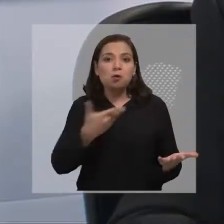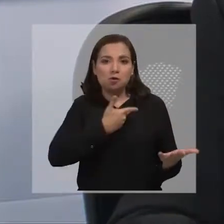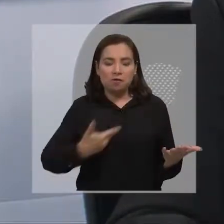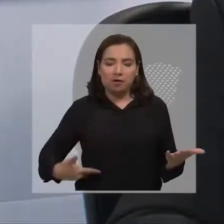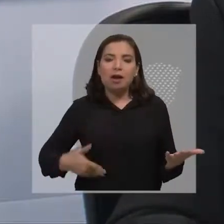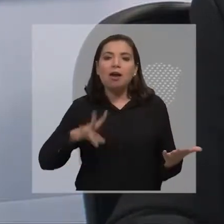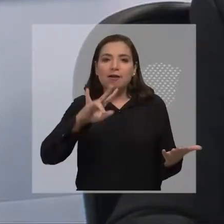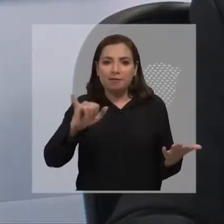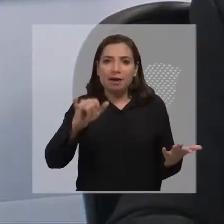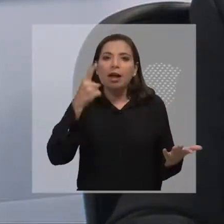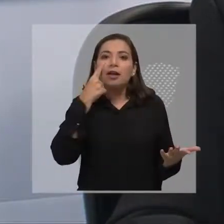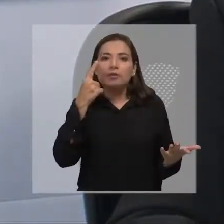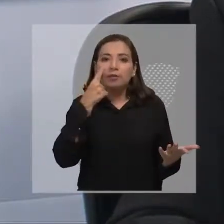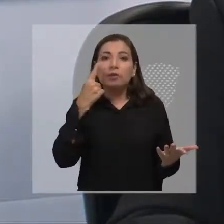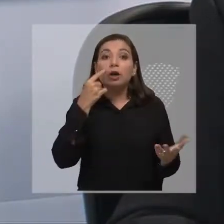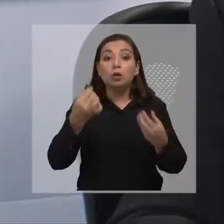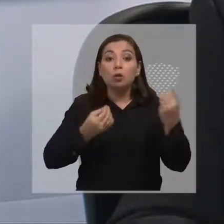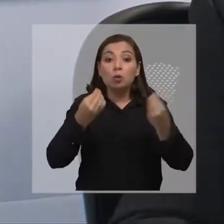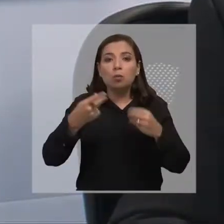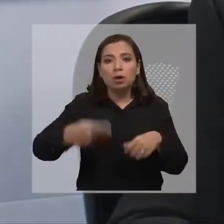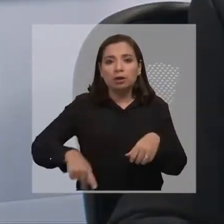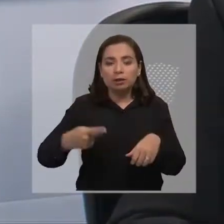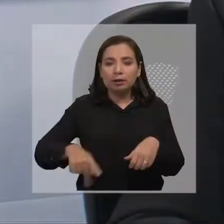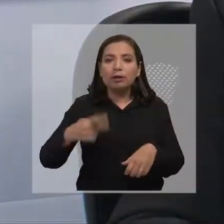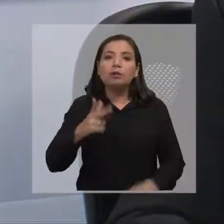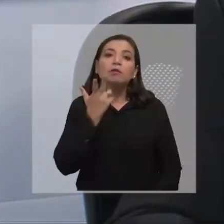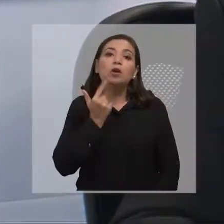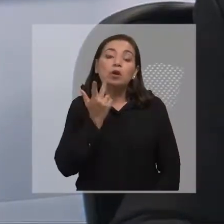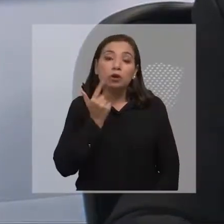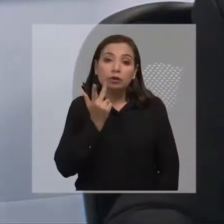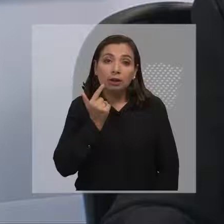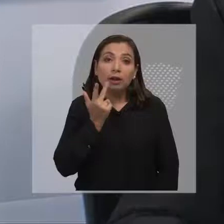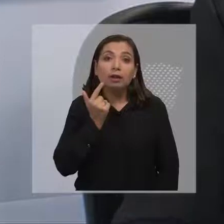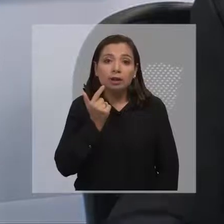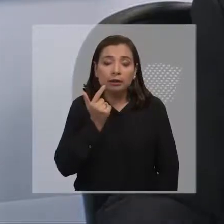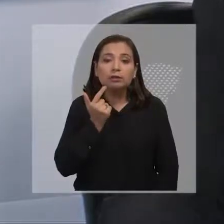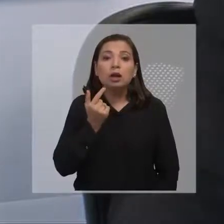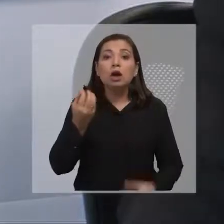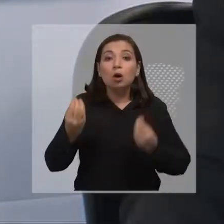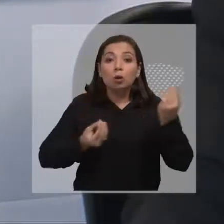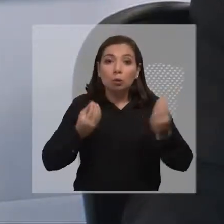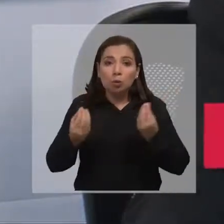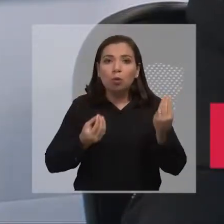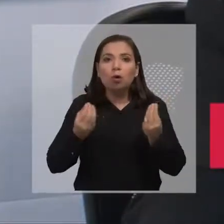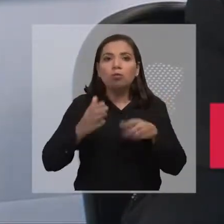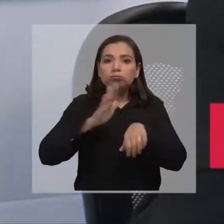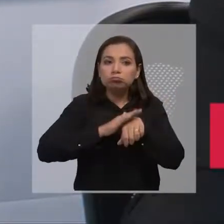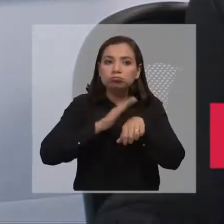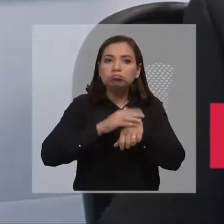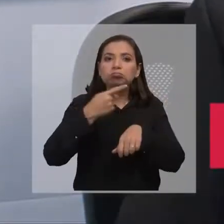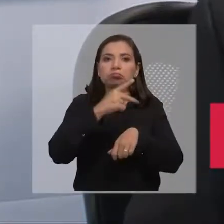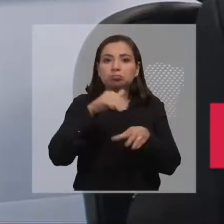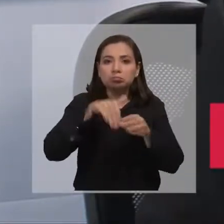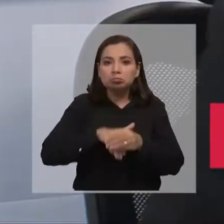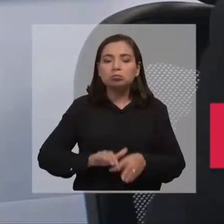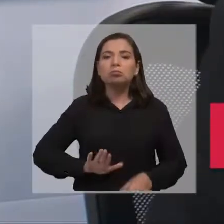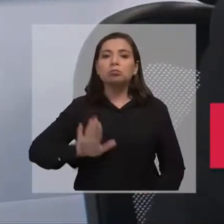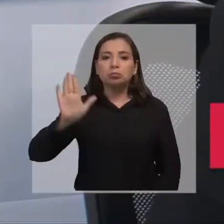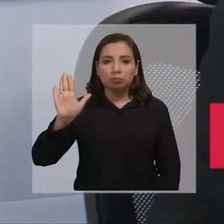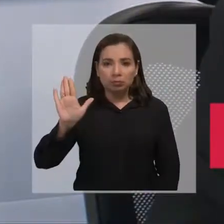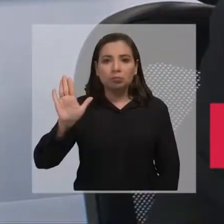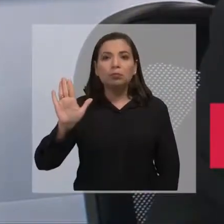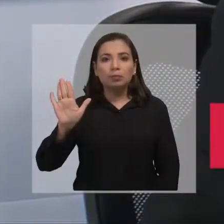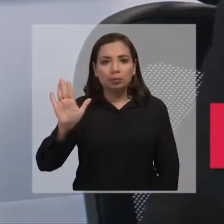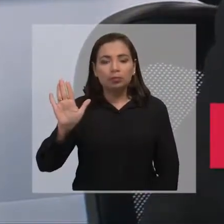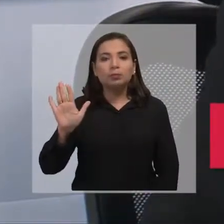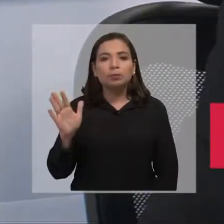dentro do Diretório Municipal de Fortaleza, do PT, em relação à sua provável pré-candidatura à